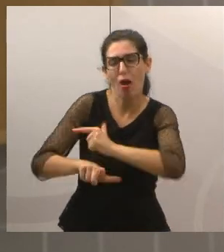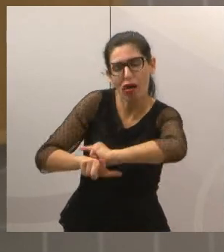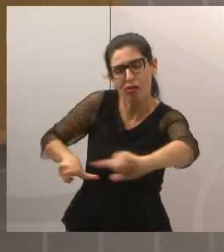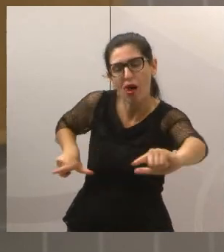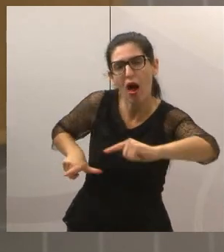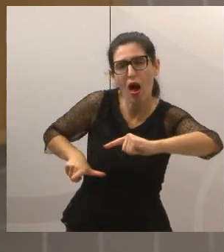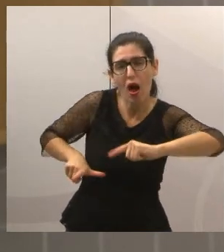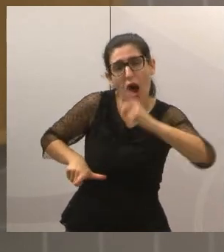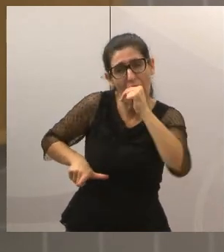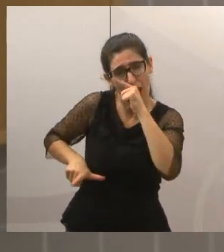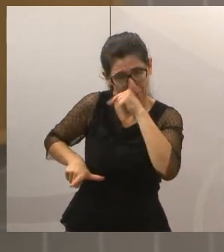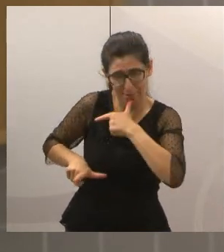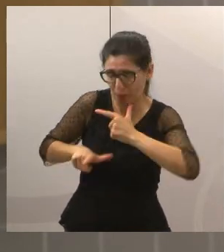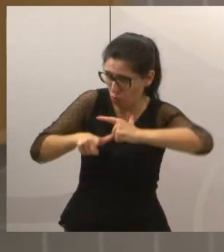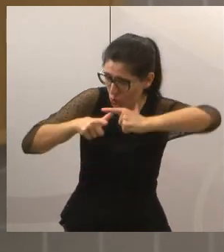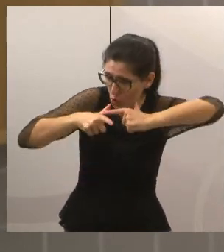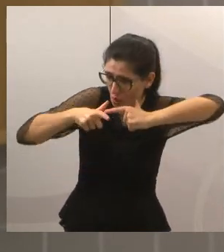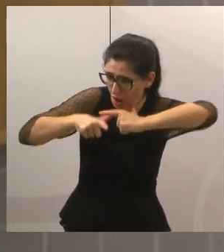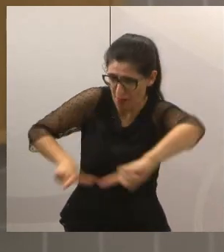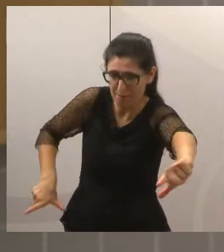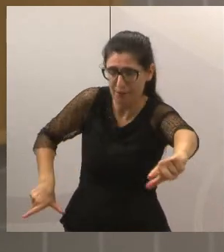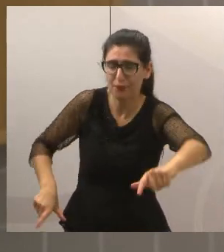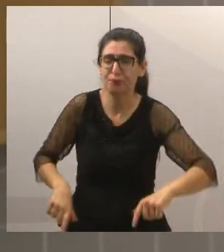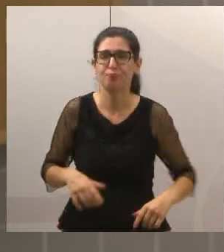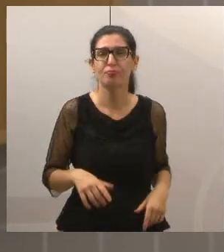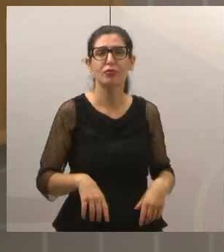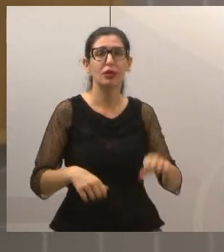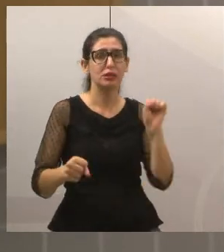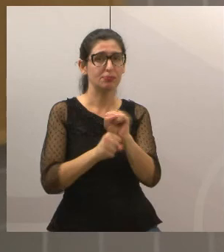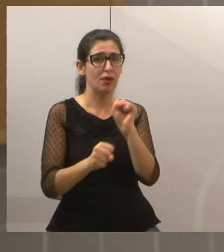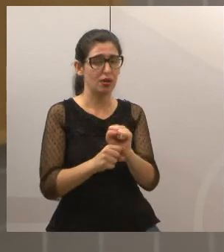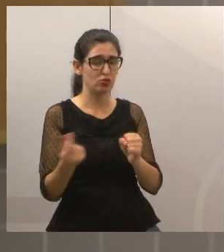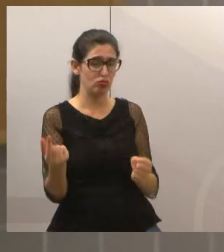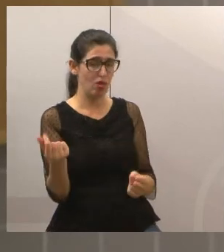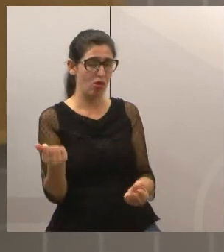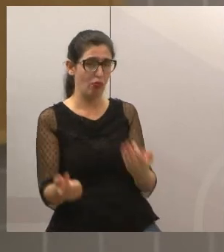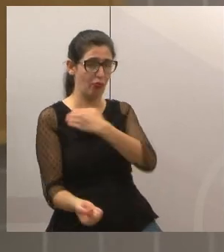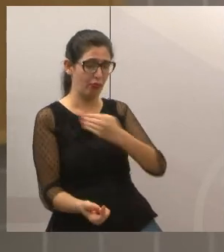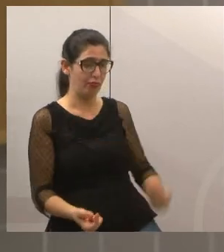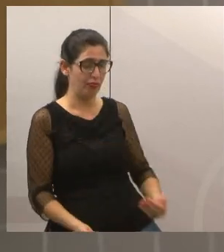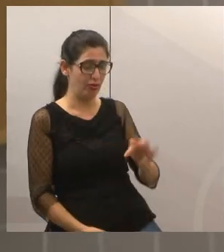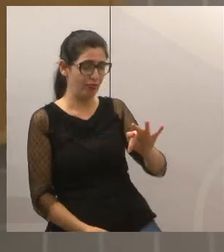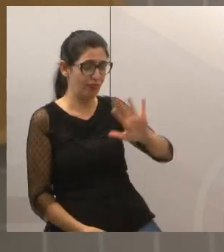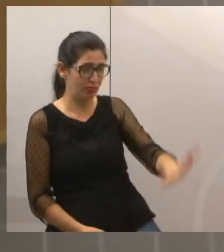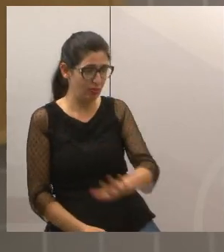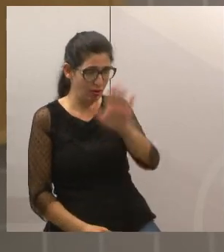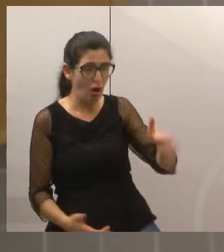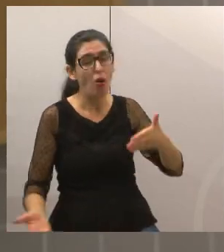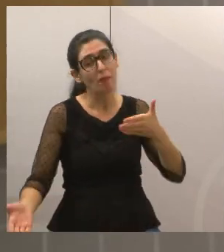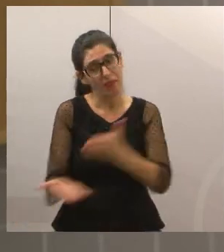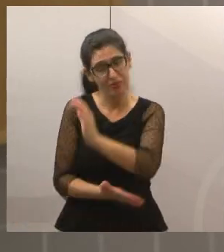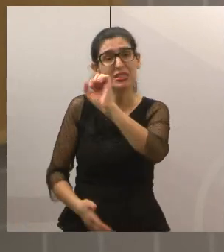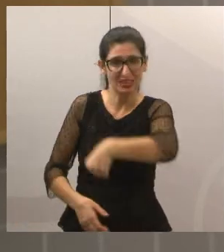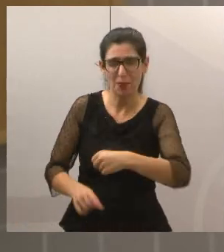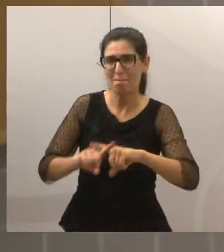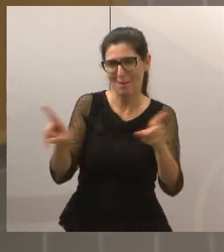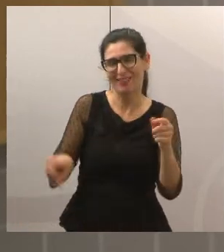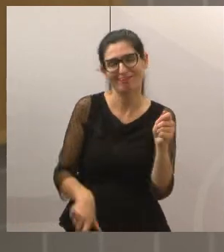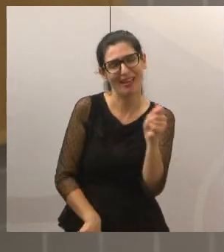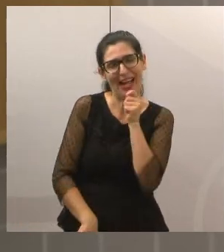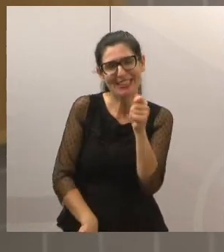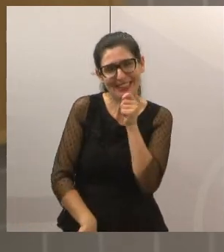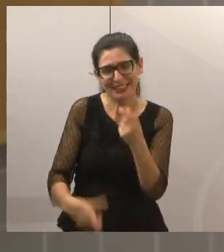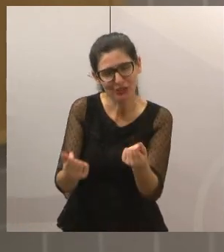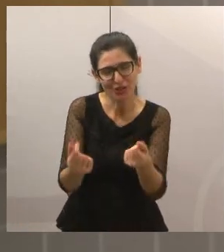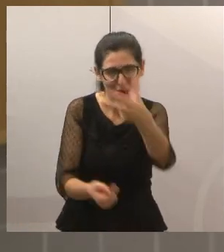recursos vinculados, que são recursos pesados do governo federal, que já está aprovado, mas ainda não repassado ao município.